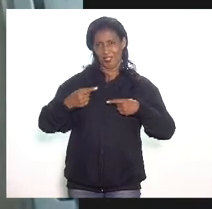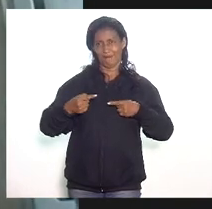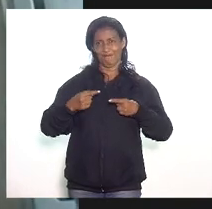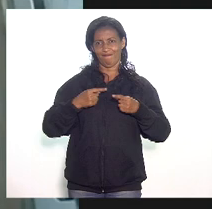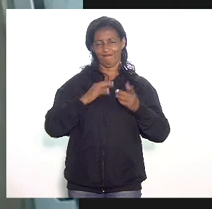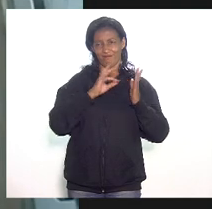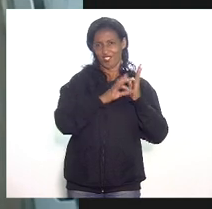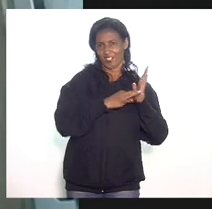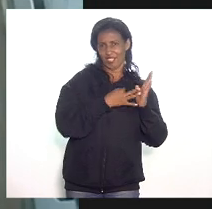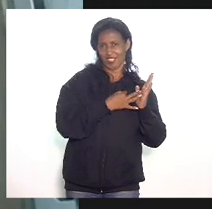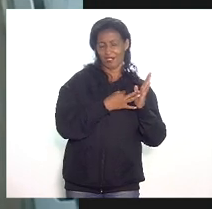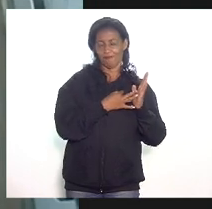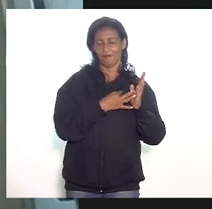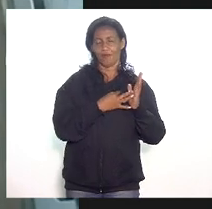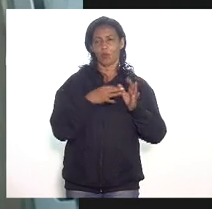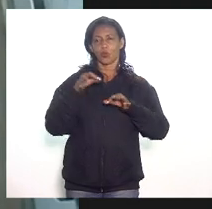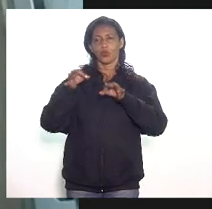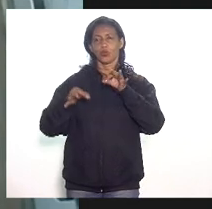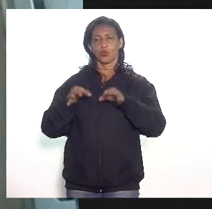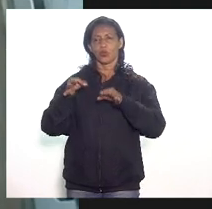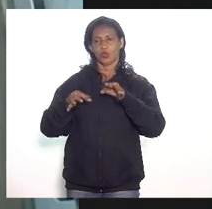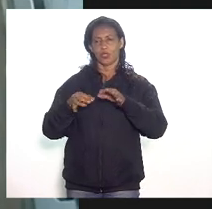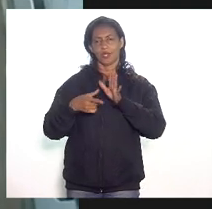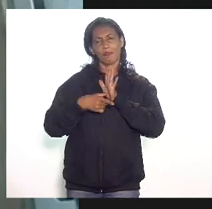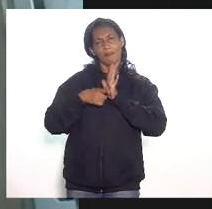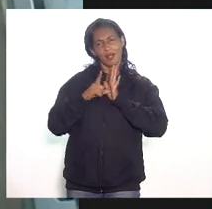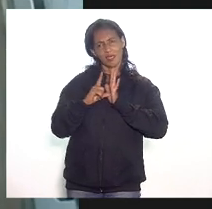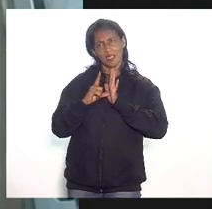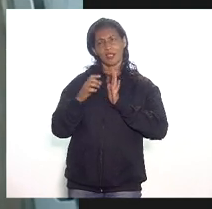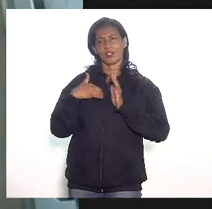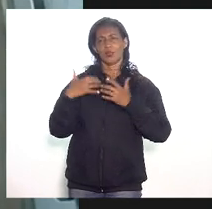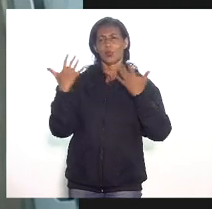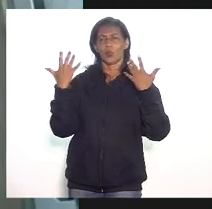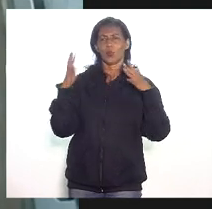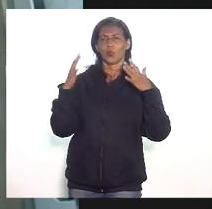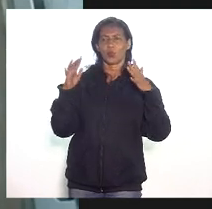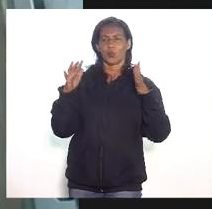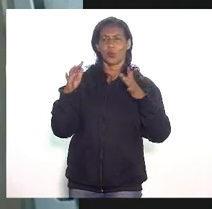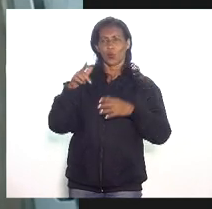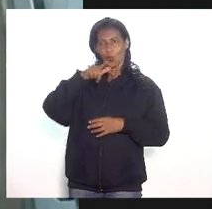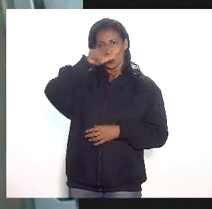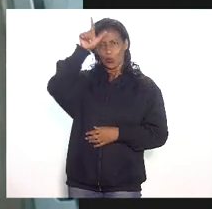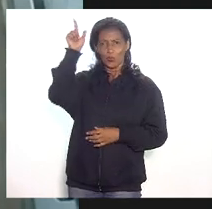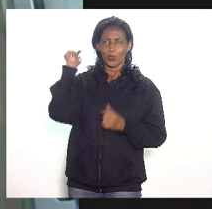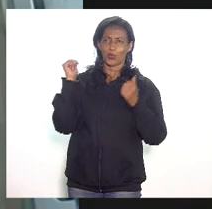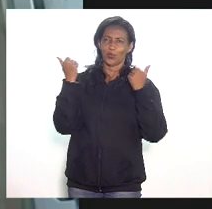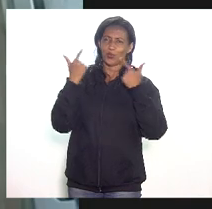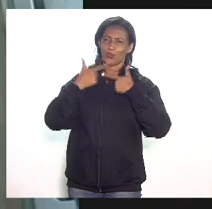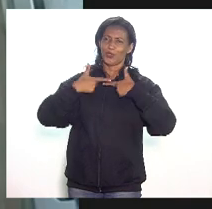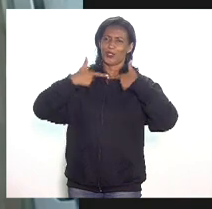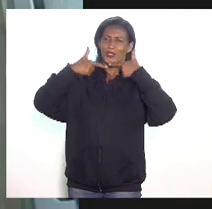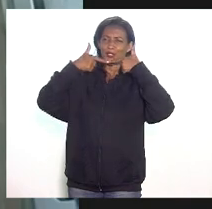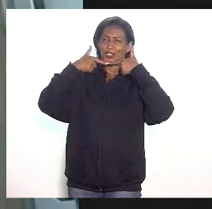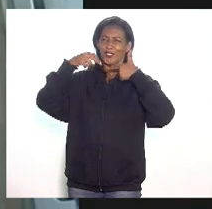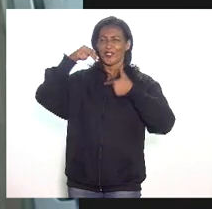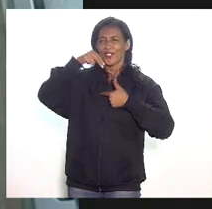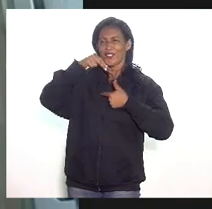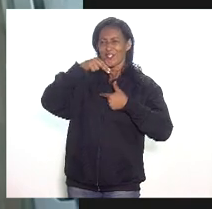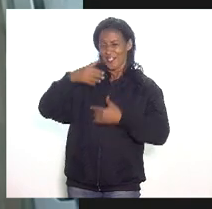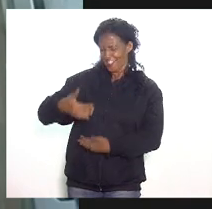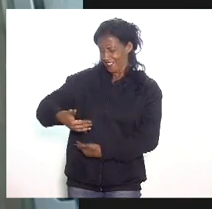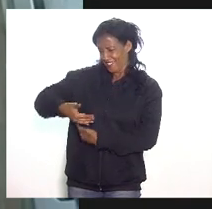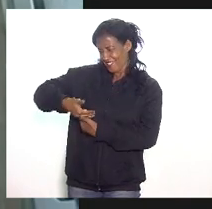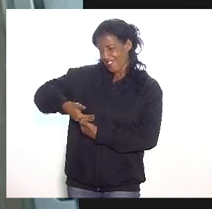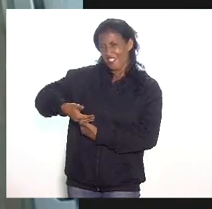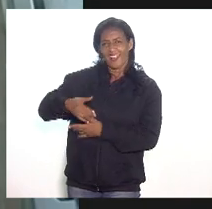falar sobre a questão dessa matéria judiciária, eu queria parabenizar o Luz Paulo com esse sorriso dele com o netinho no colo, que é um momento tão